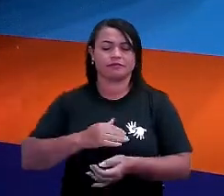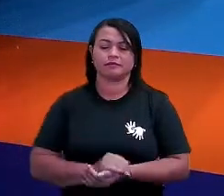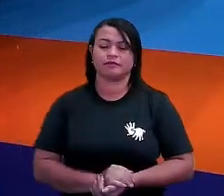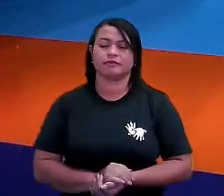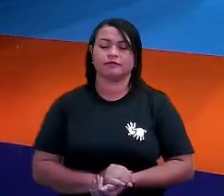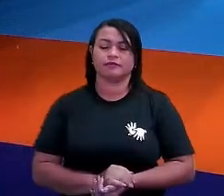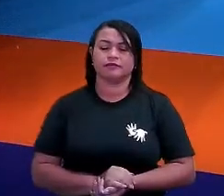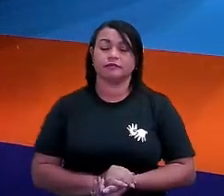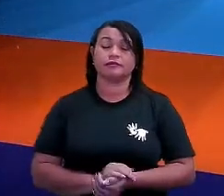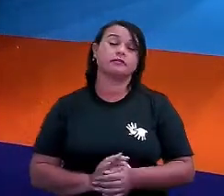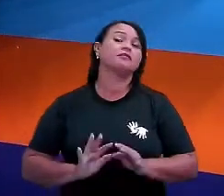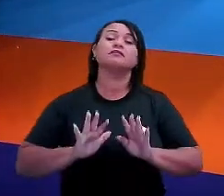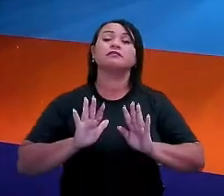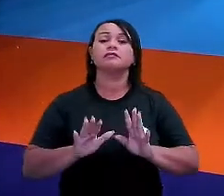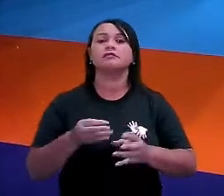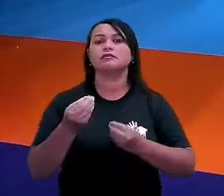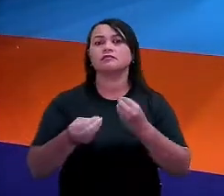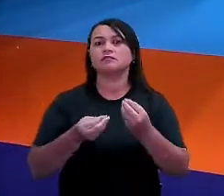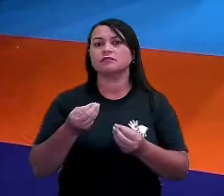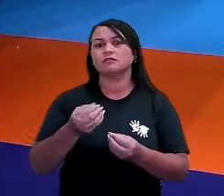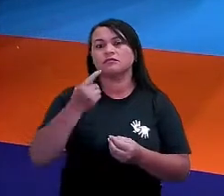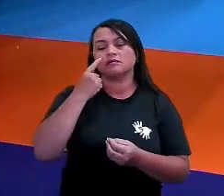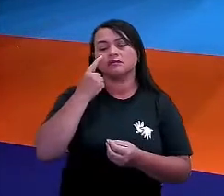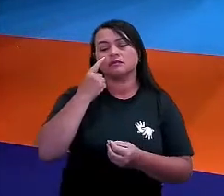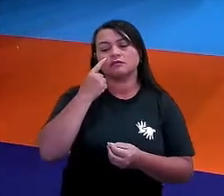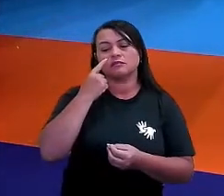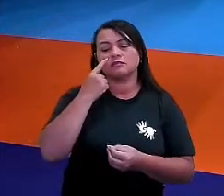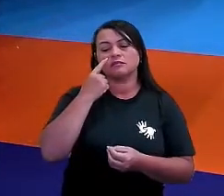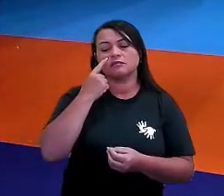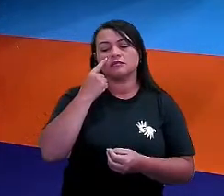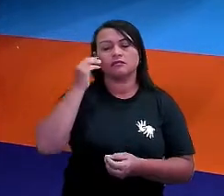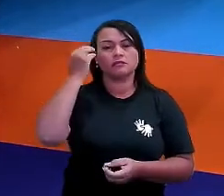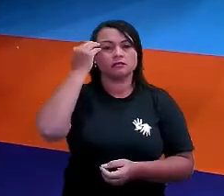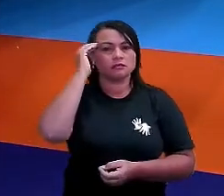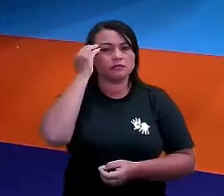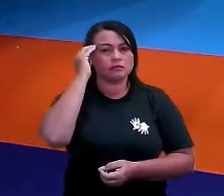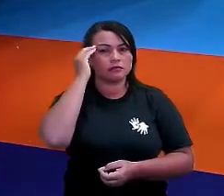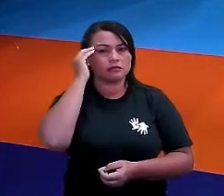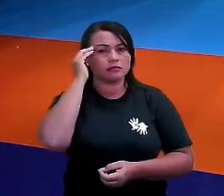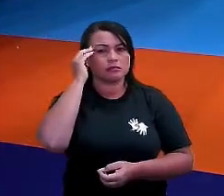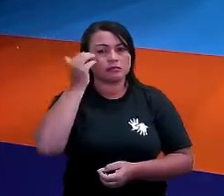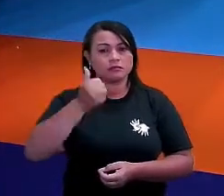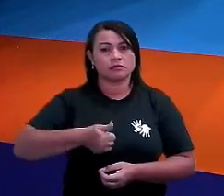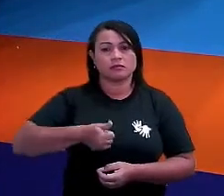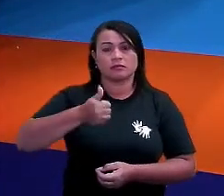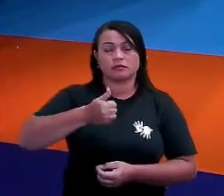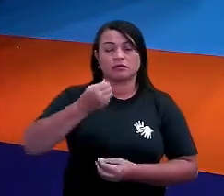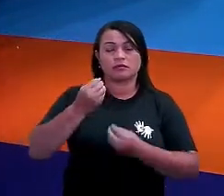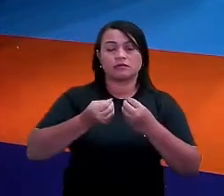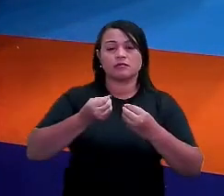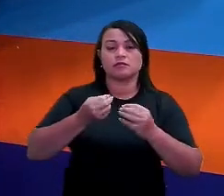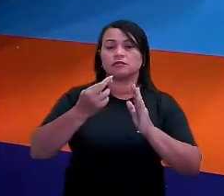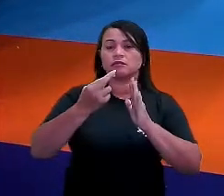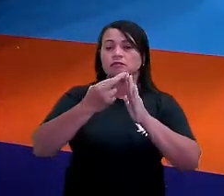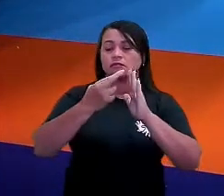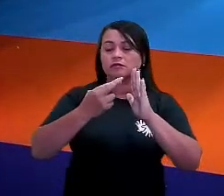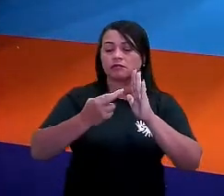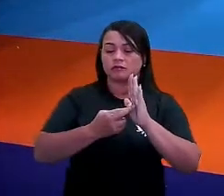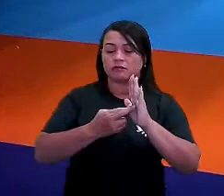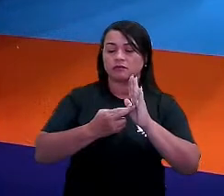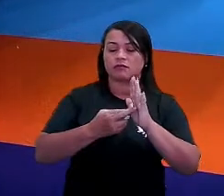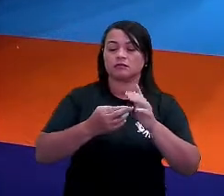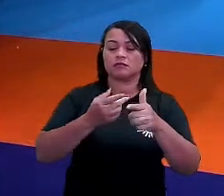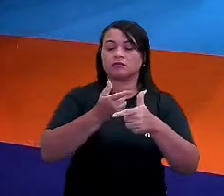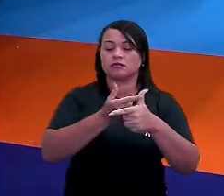aqui. Mas vamos para essa parte aqui, para a gente entender, né, essa regra da divisão